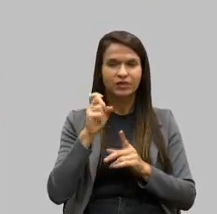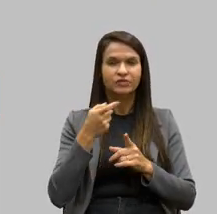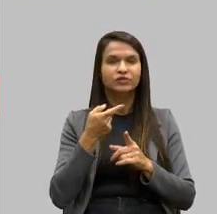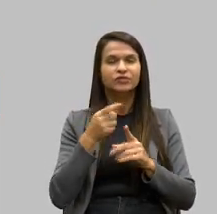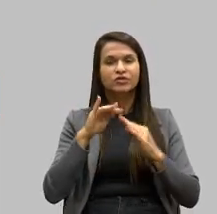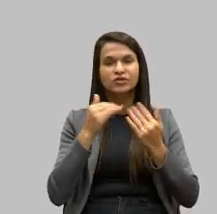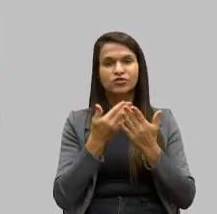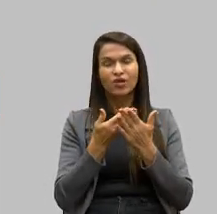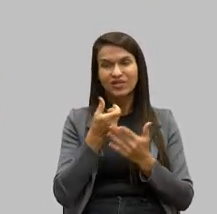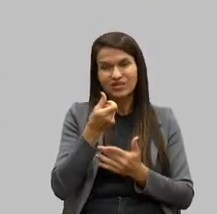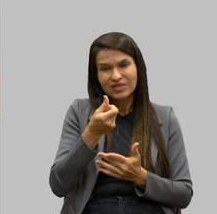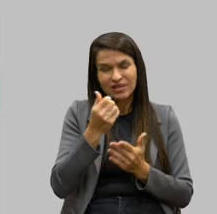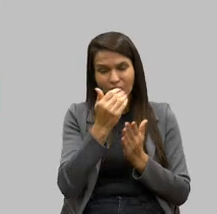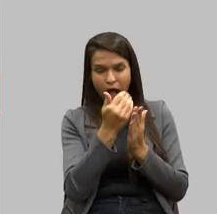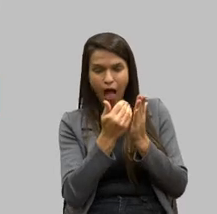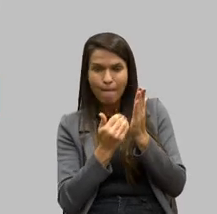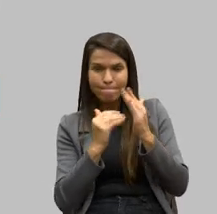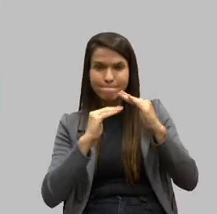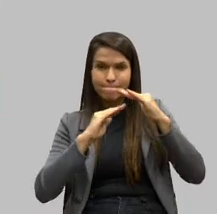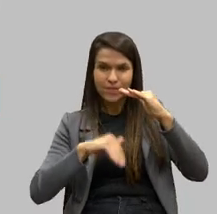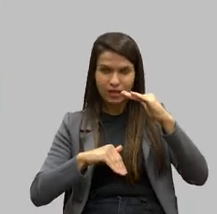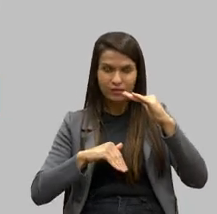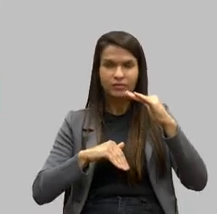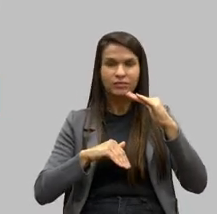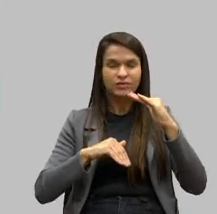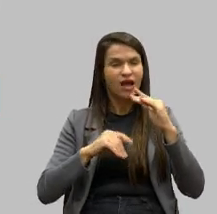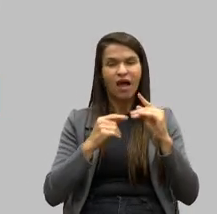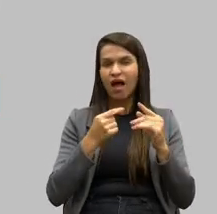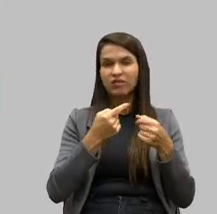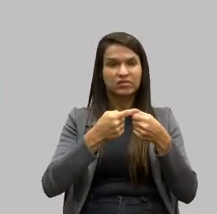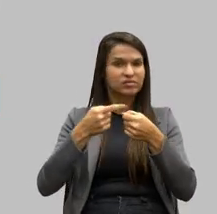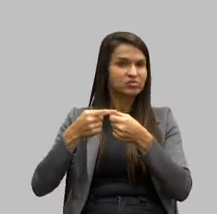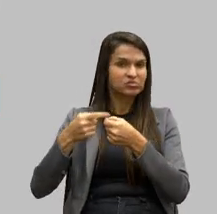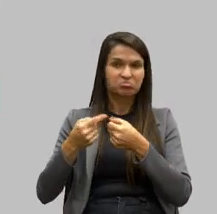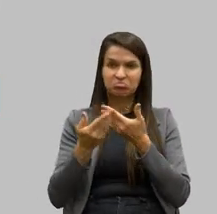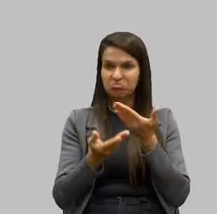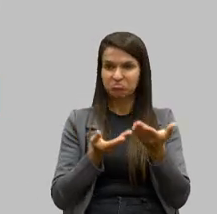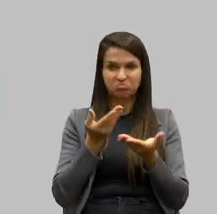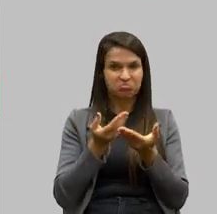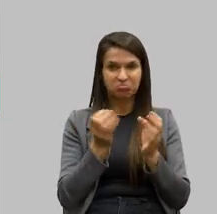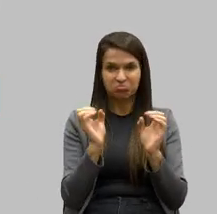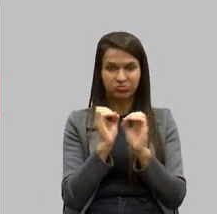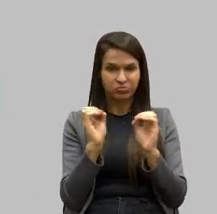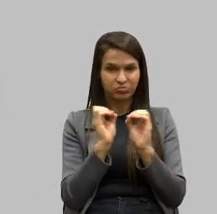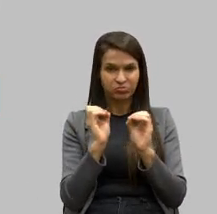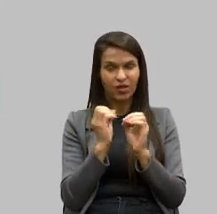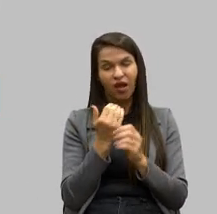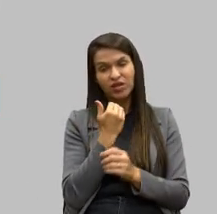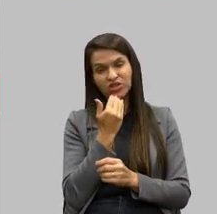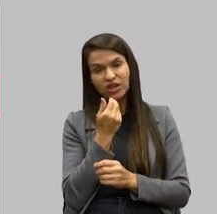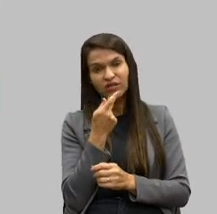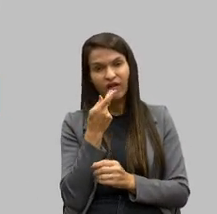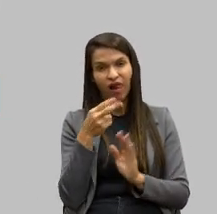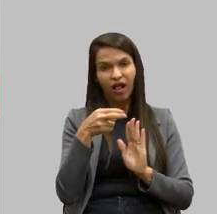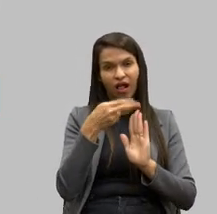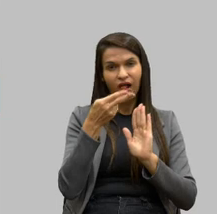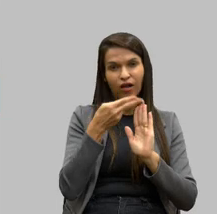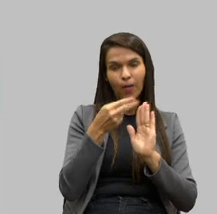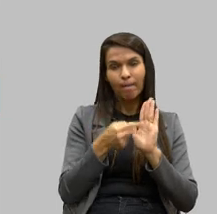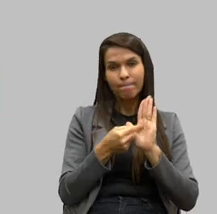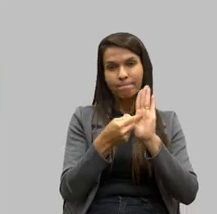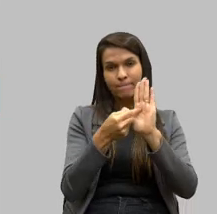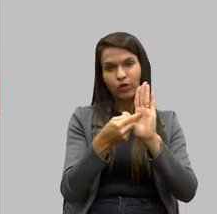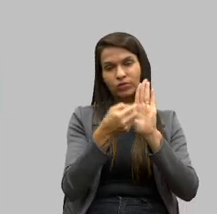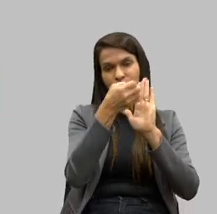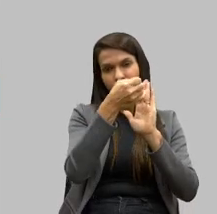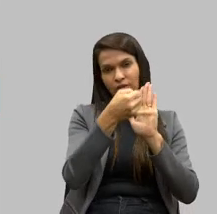seis escolas estaduais. Então, objetivamente, secretário, essas cidades não estão sendo atendidas. E aí não adianta dizer que a resolução traz um trecho que fala que